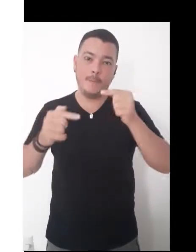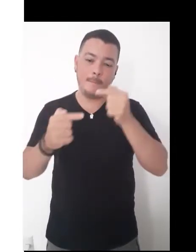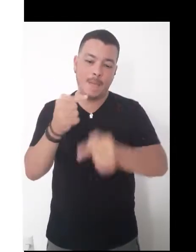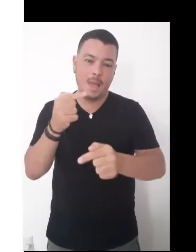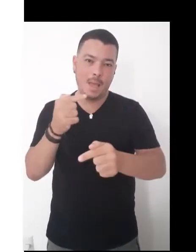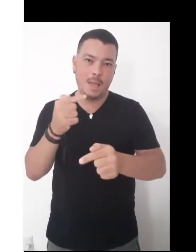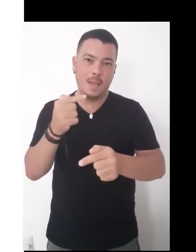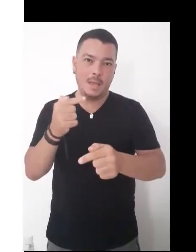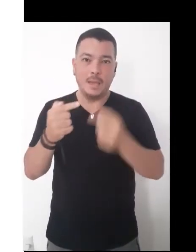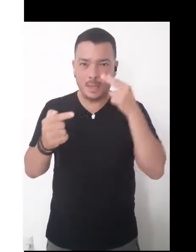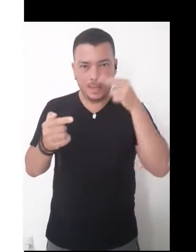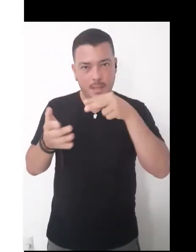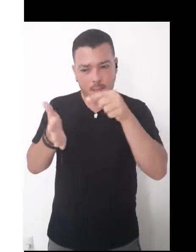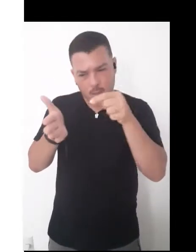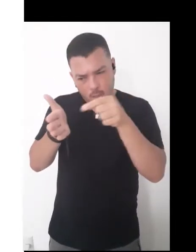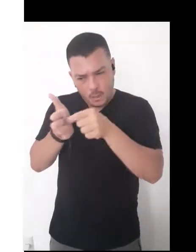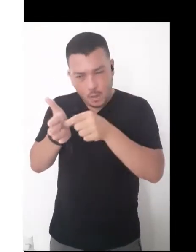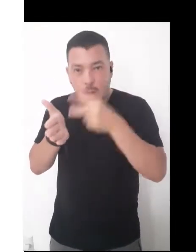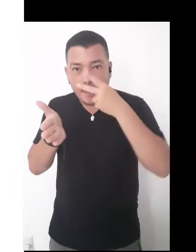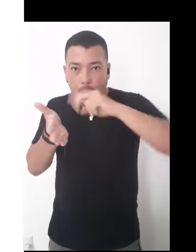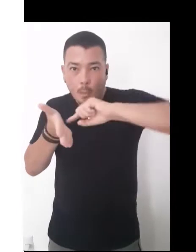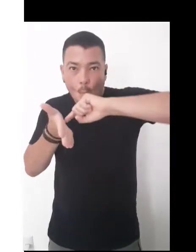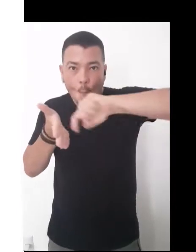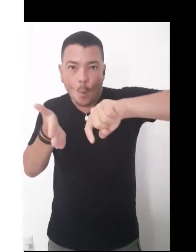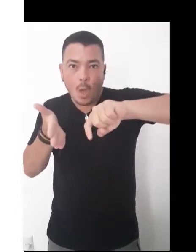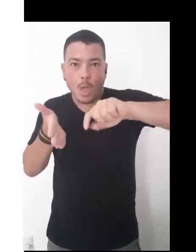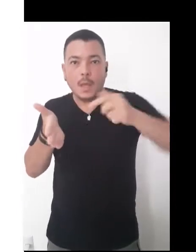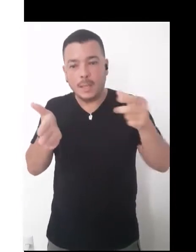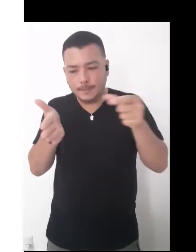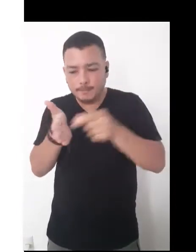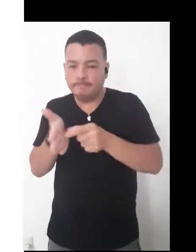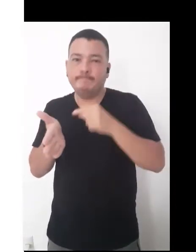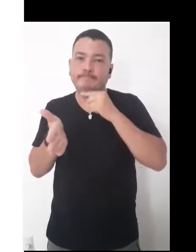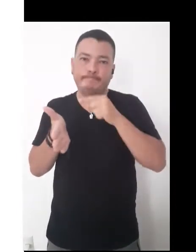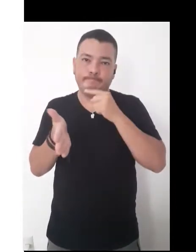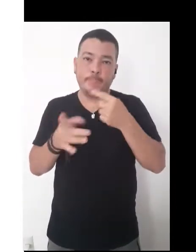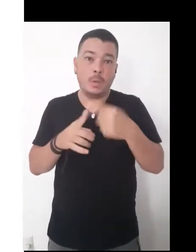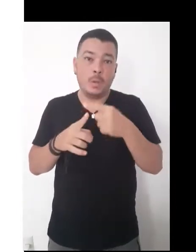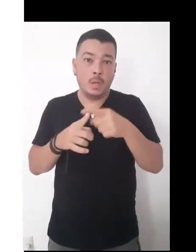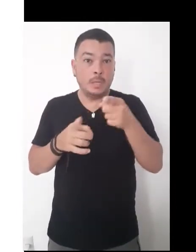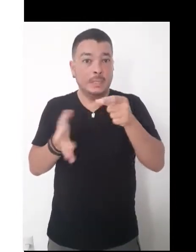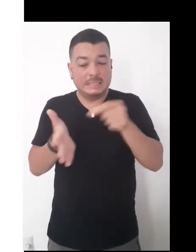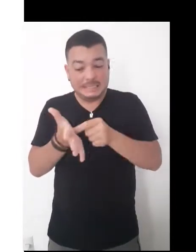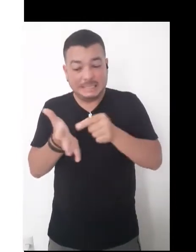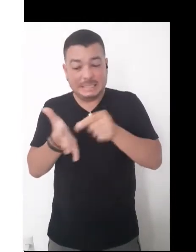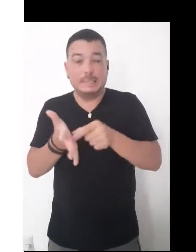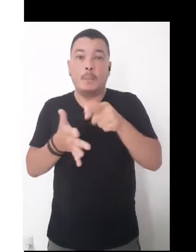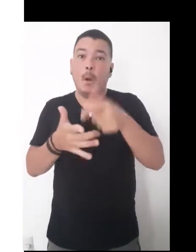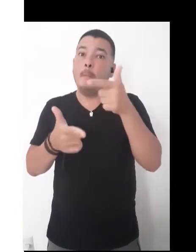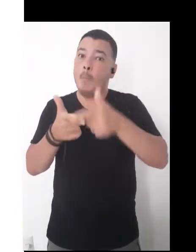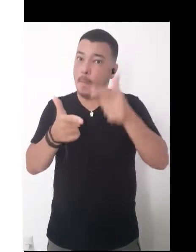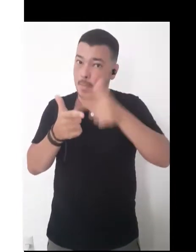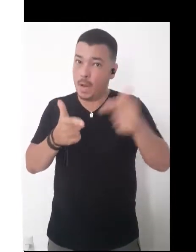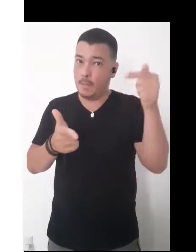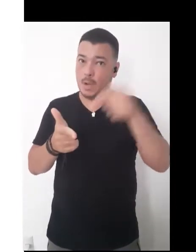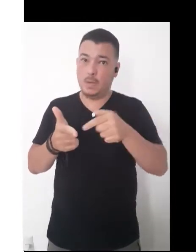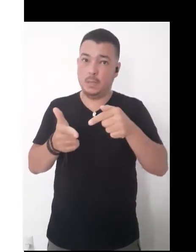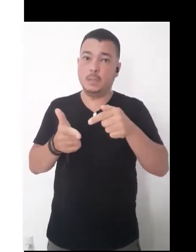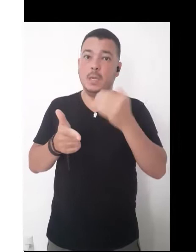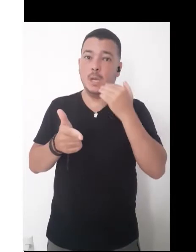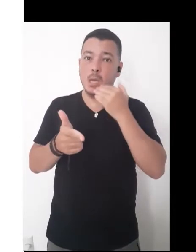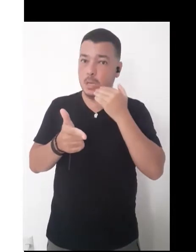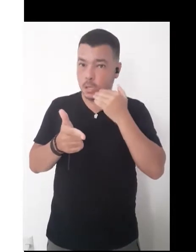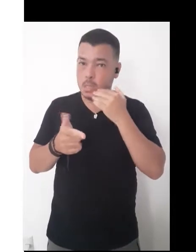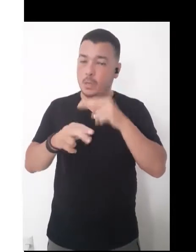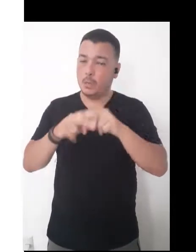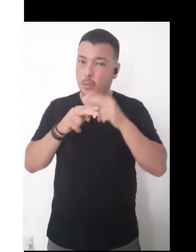vazado que tem no módulo da memória, nem vai encaixar. E se você quiser forçar a barra, você pode danificar ou a placa-mãe ou a memória. Então, dá uma